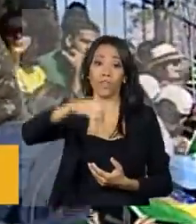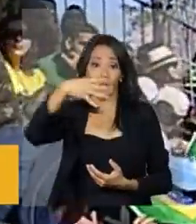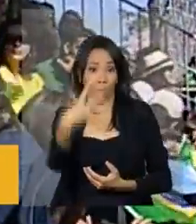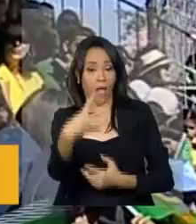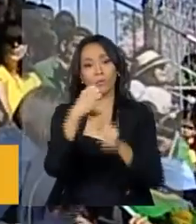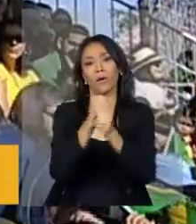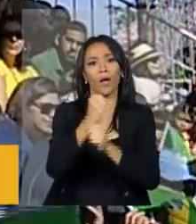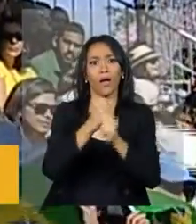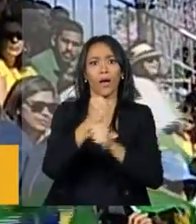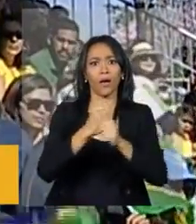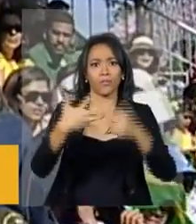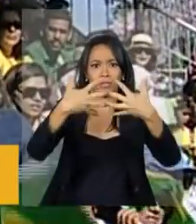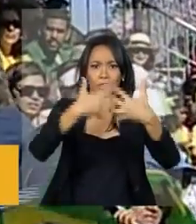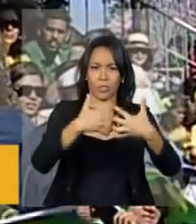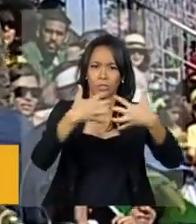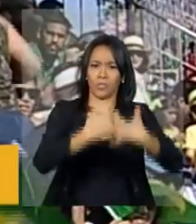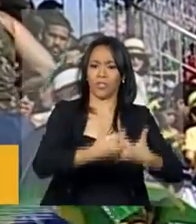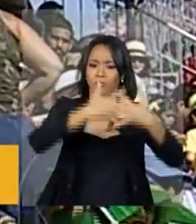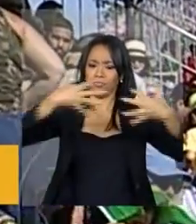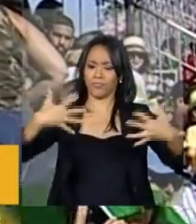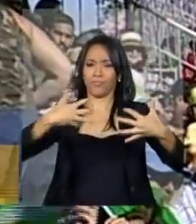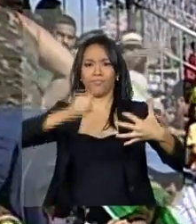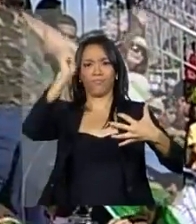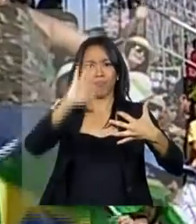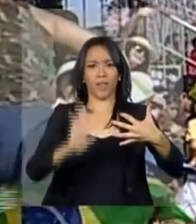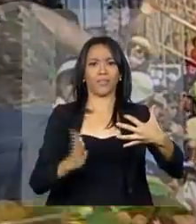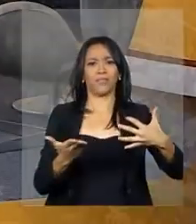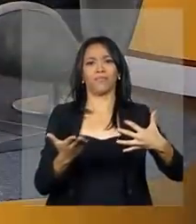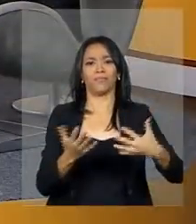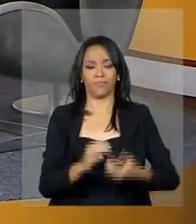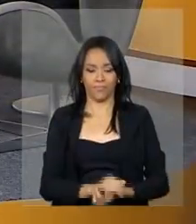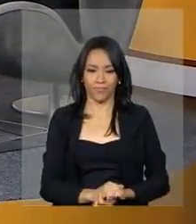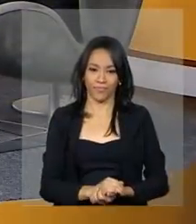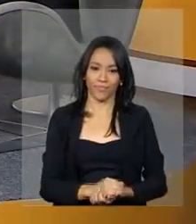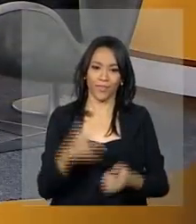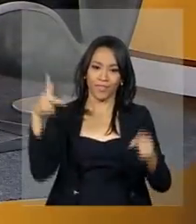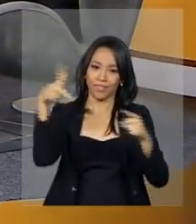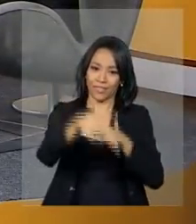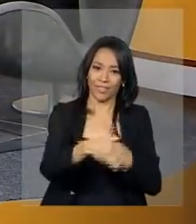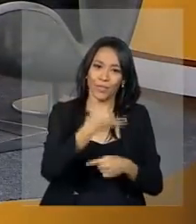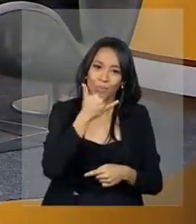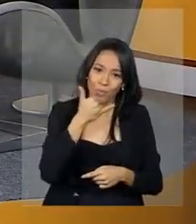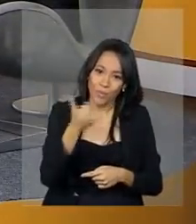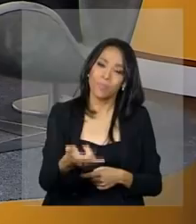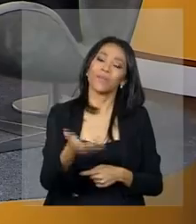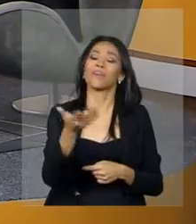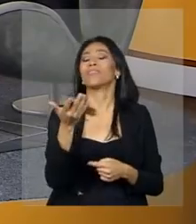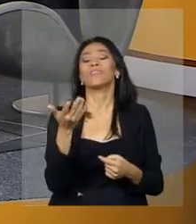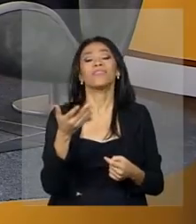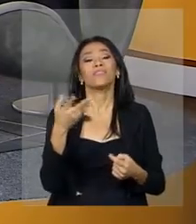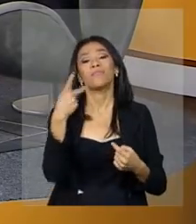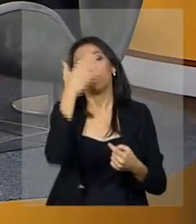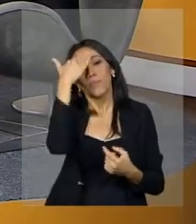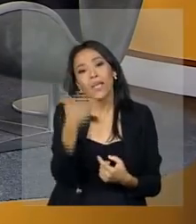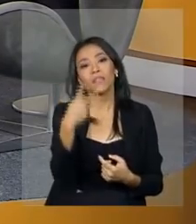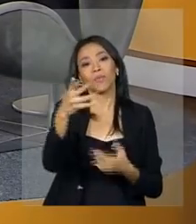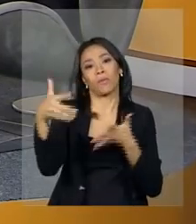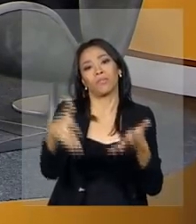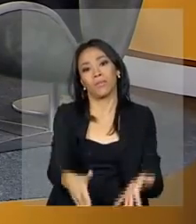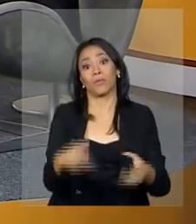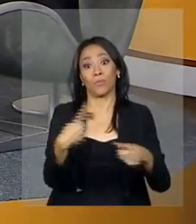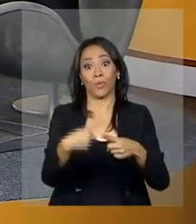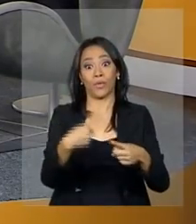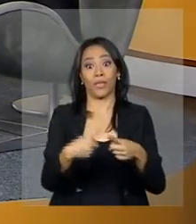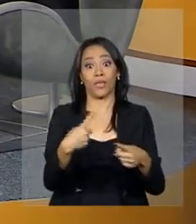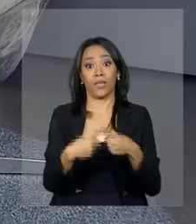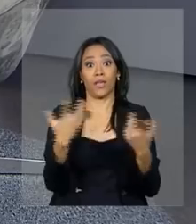de independência do Brasil. Voltamos com vocês. Eu vou te interromper agora que você já me devolveu. Obrigado pela sua participação, porque o